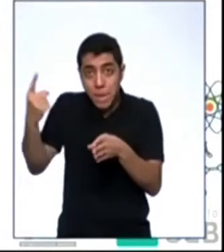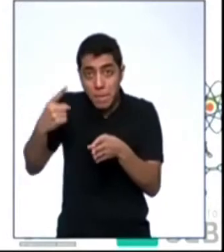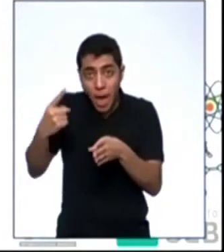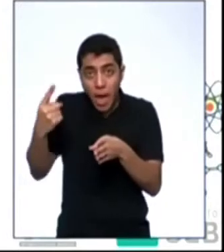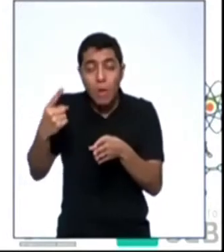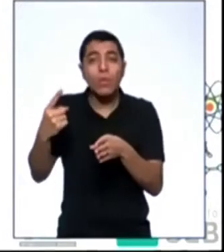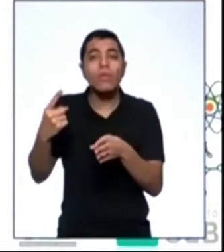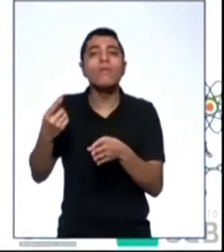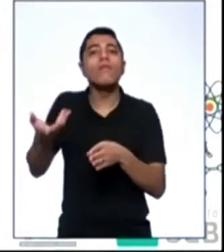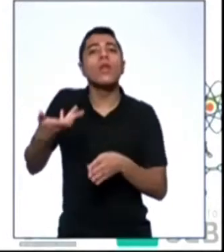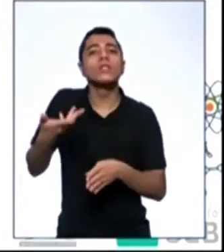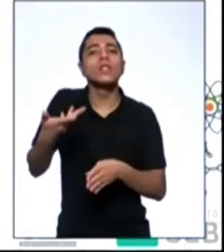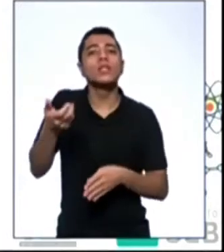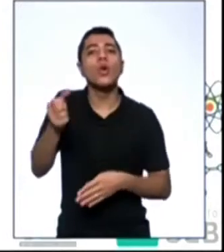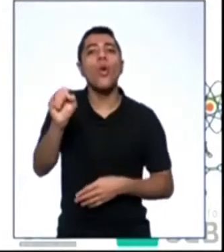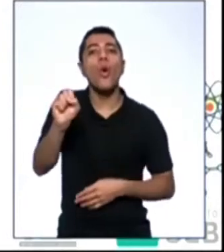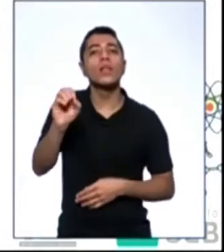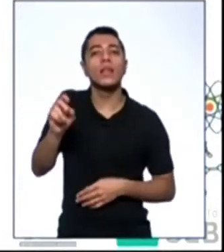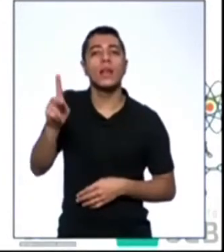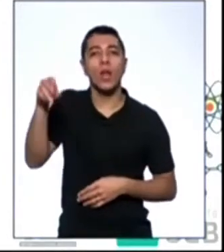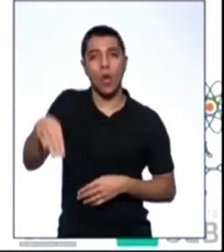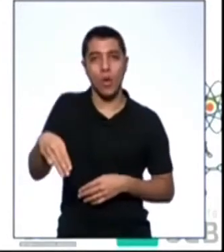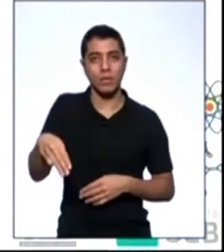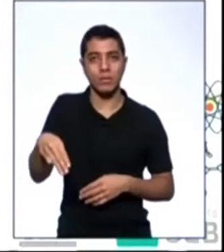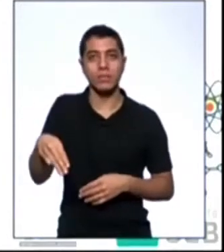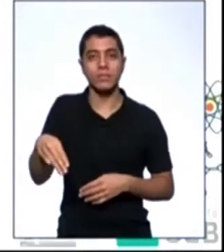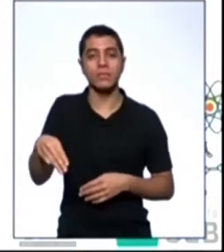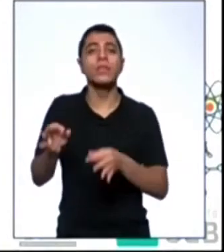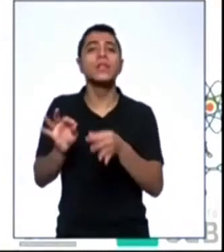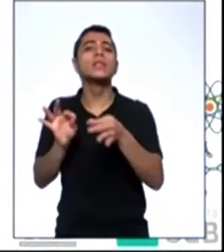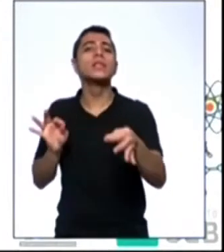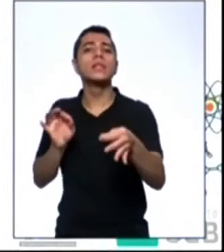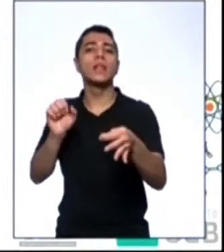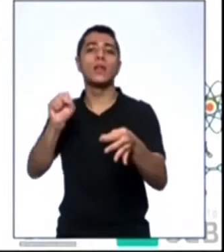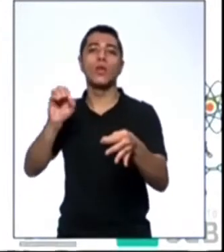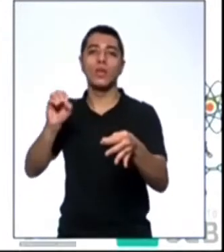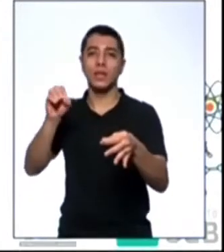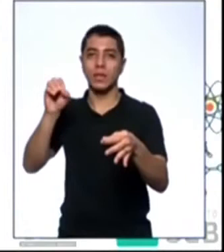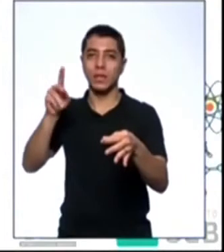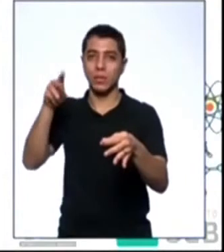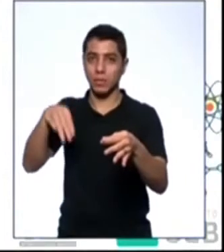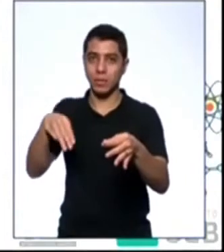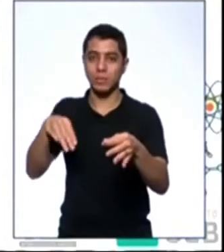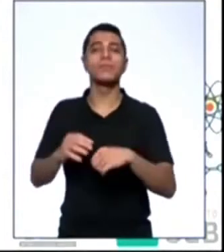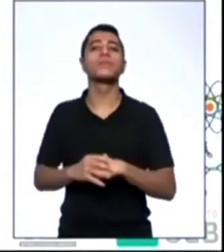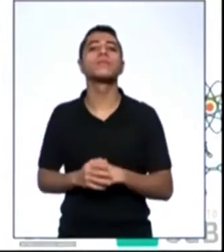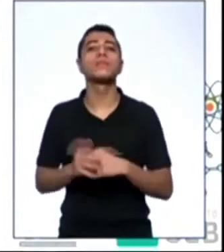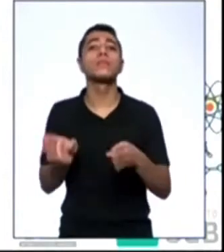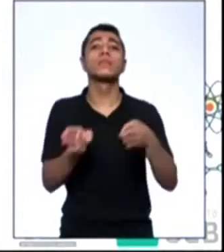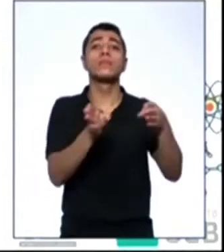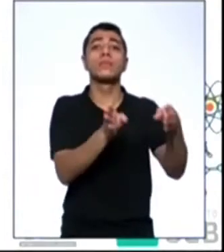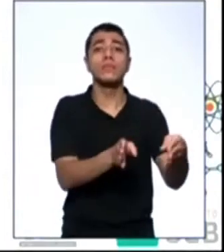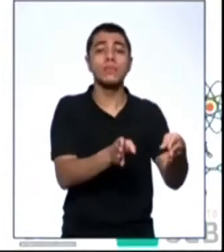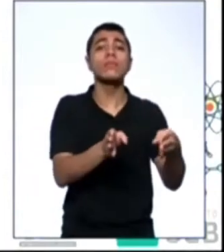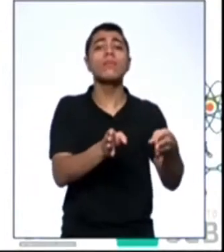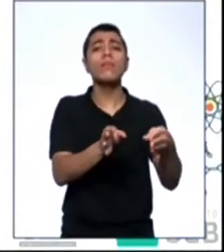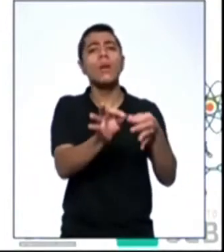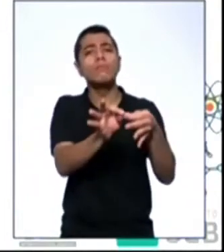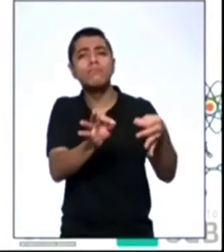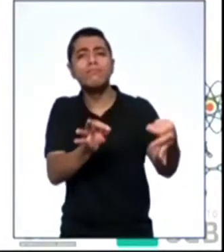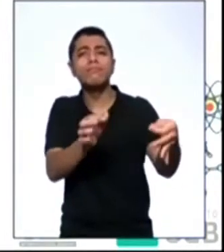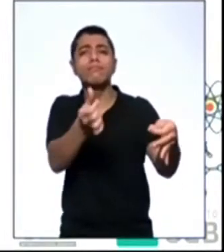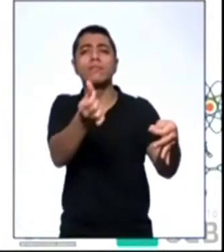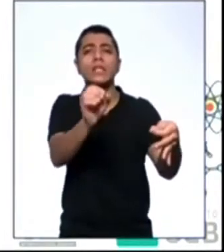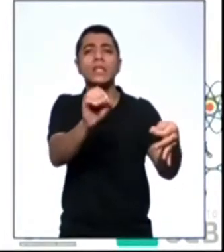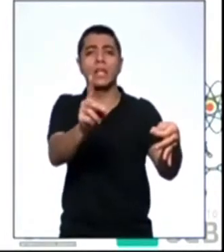ser percorrida é de 80 km. No segundo trecho, cujo comprimento vale 60 km, a velocidade máxima permitida é